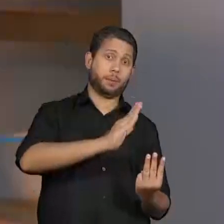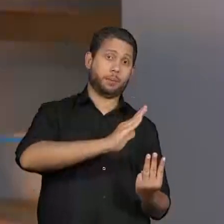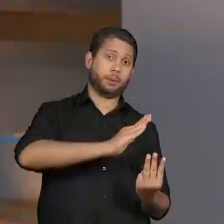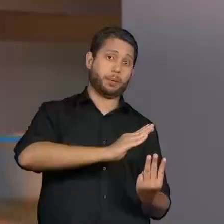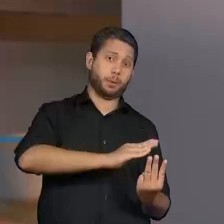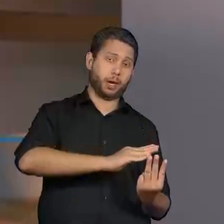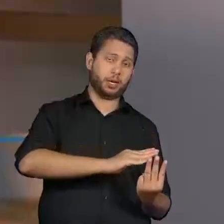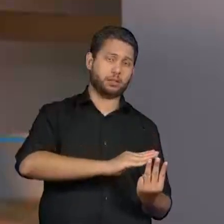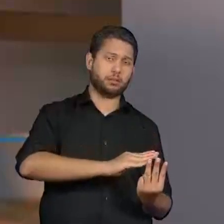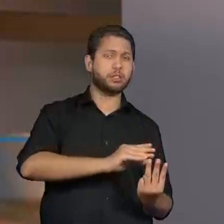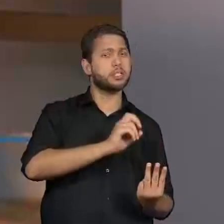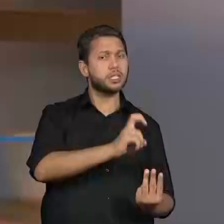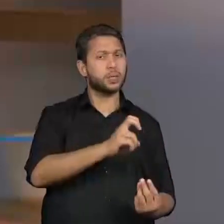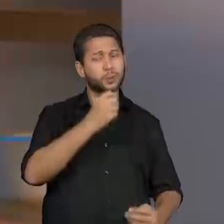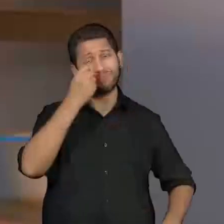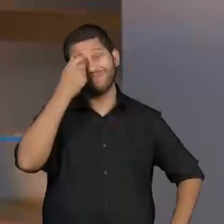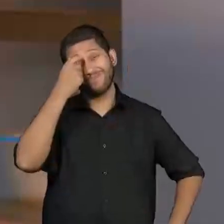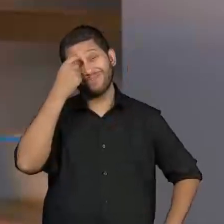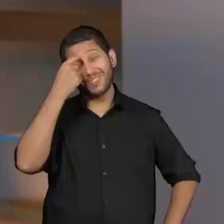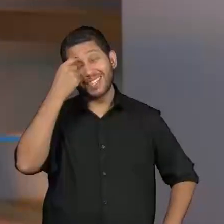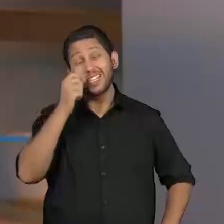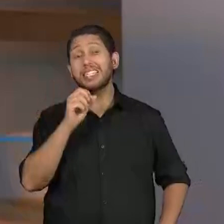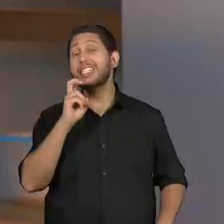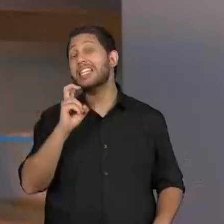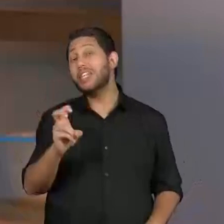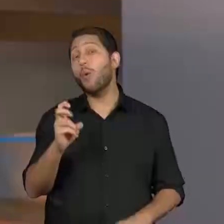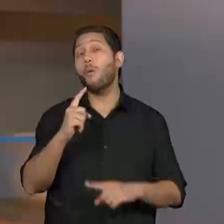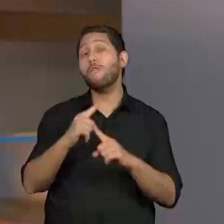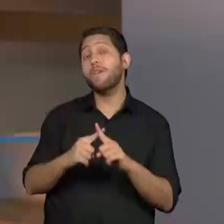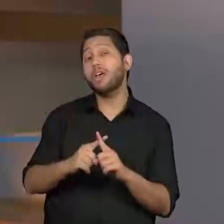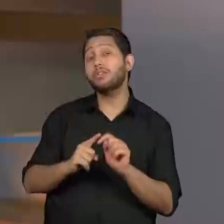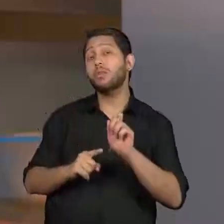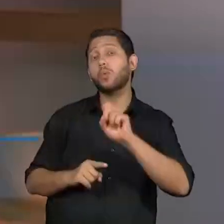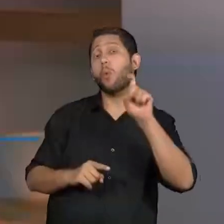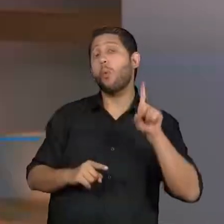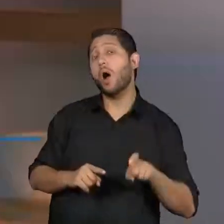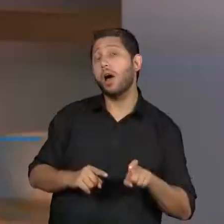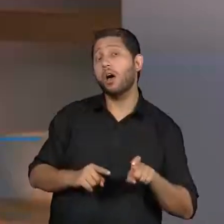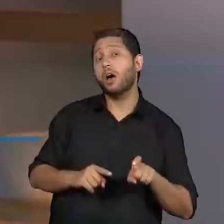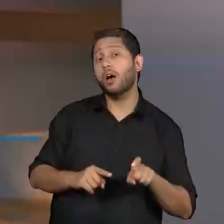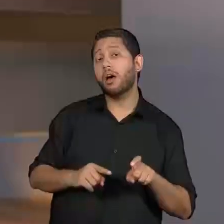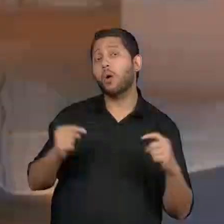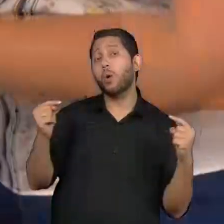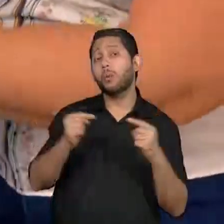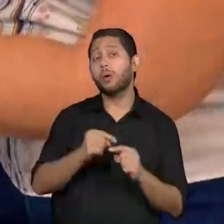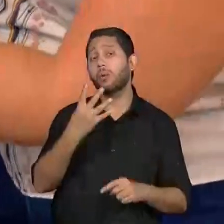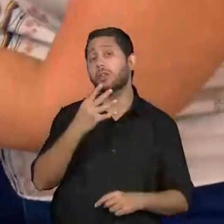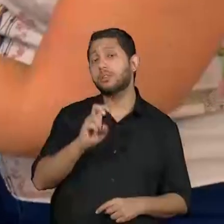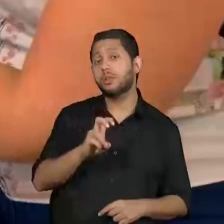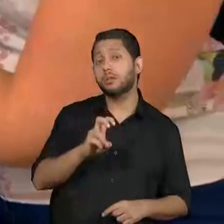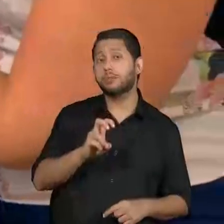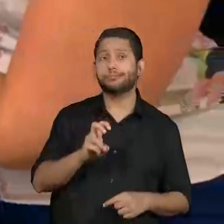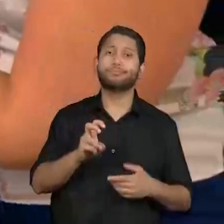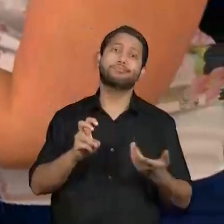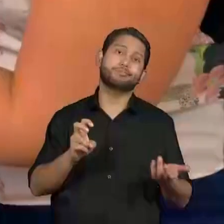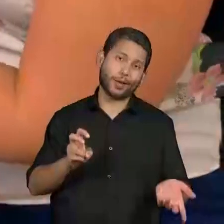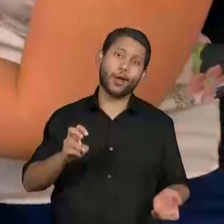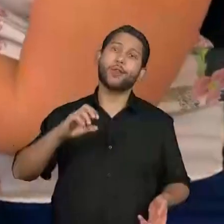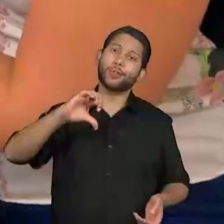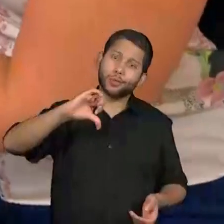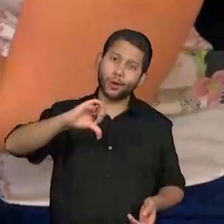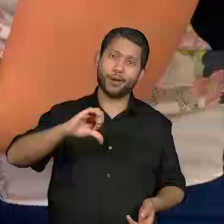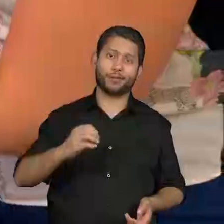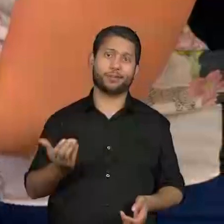multiplicado por 5 dá 45? É o 9, não é? Então, é só eu apontar aqui